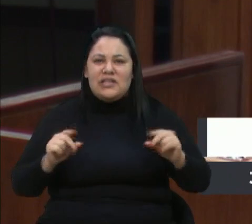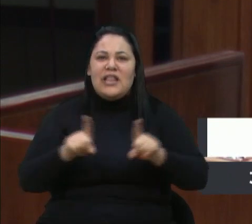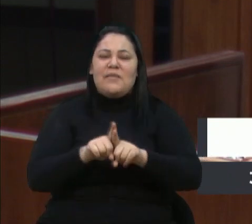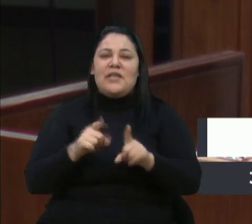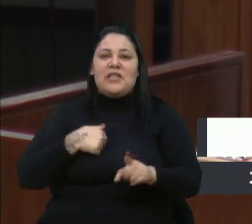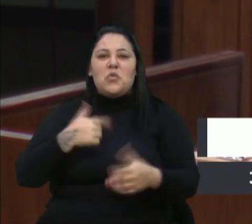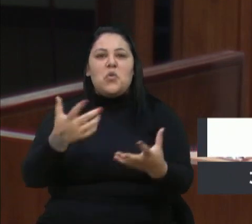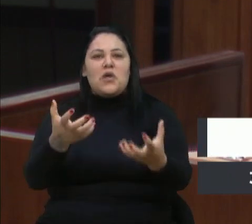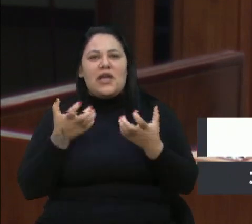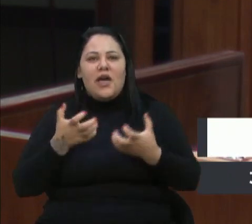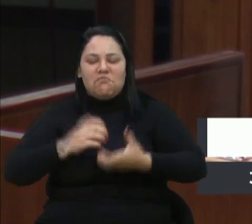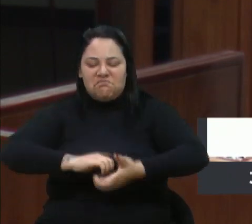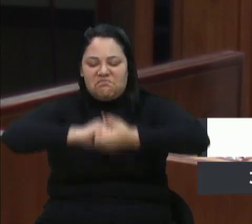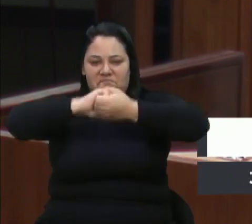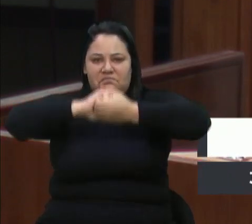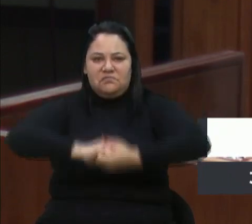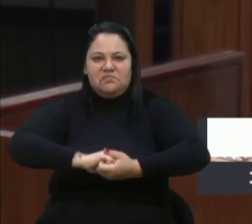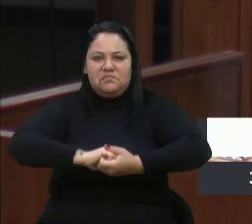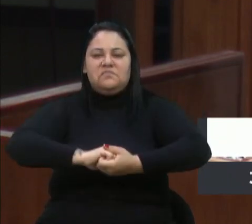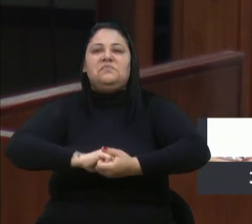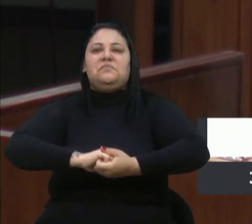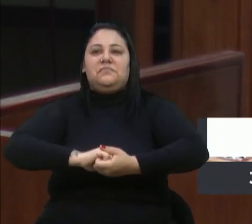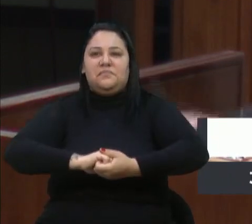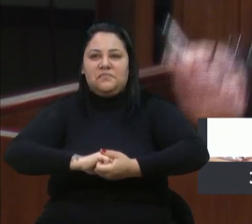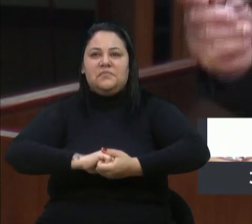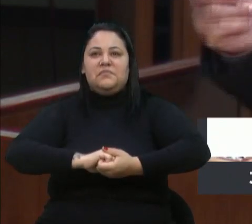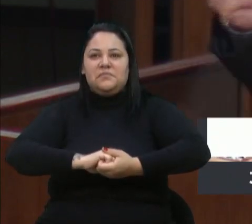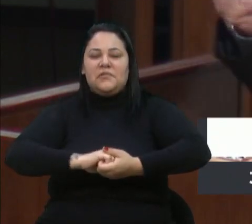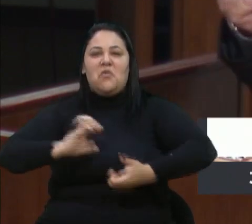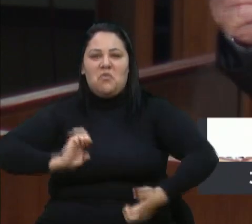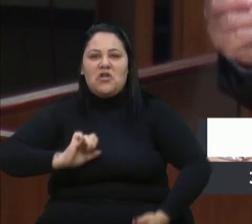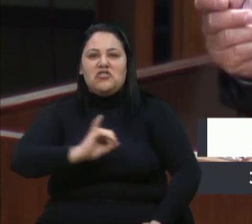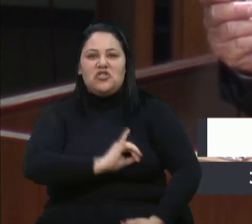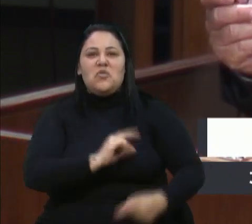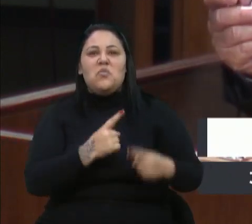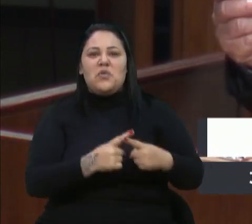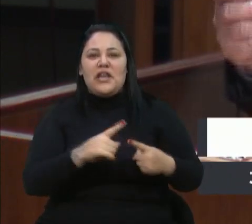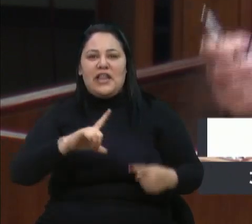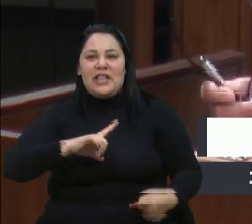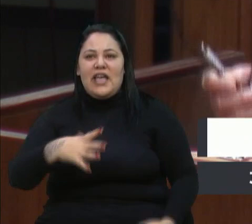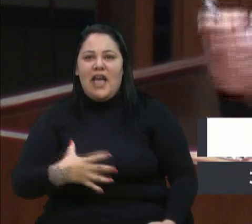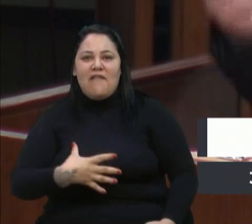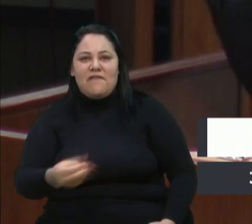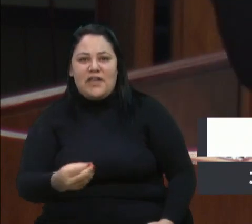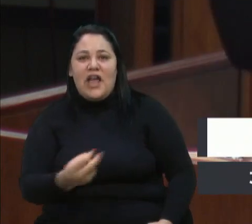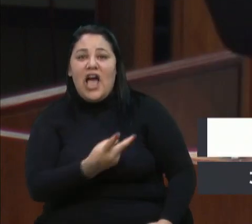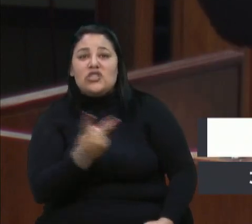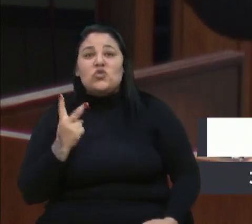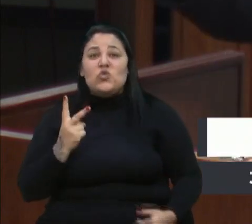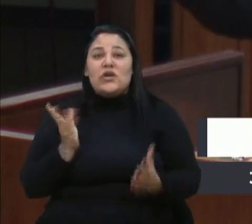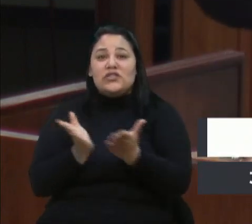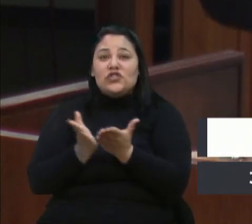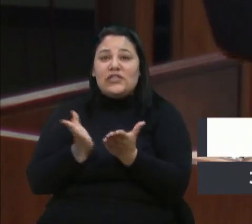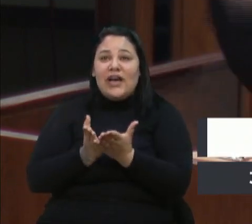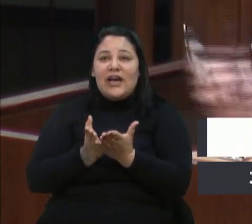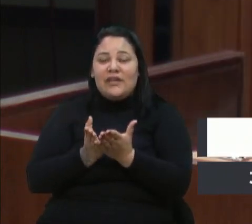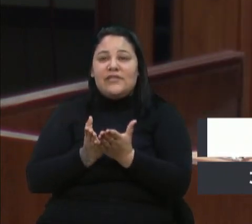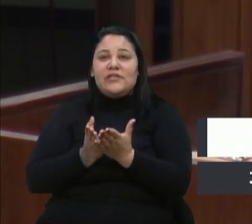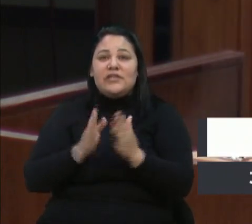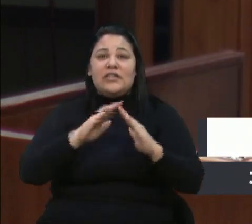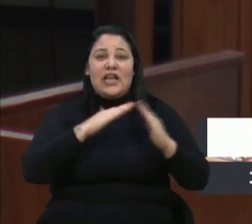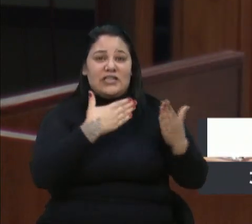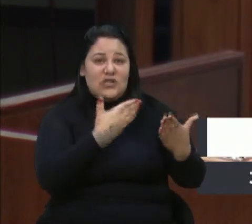quero saudar, porque até ele tem as filhas que estudavam no Melvins